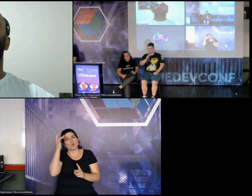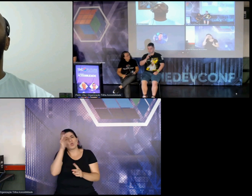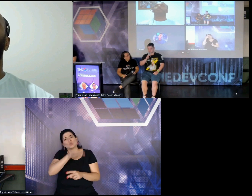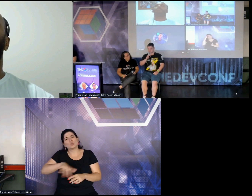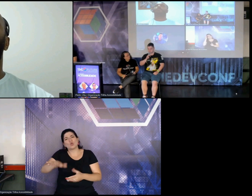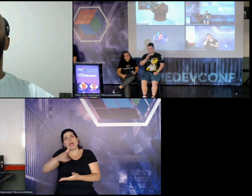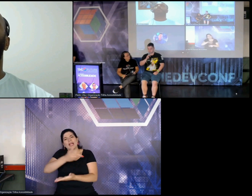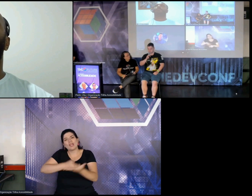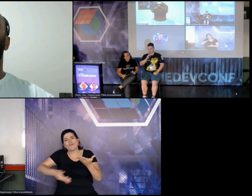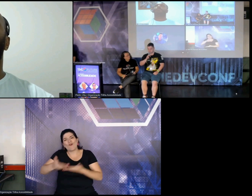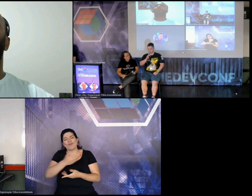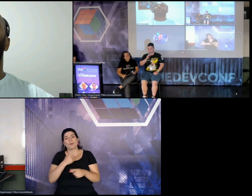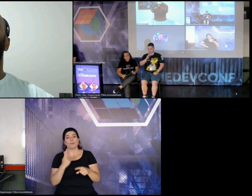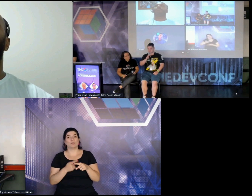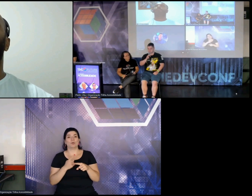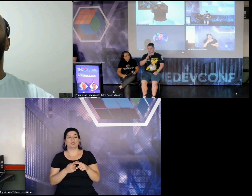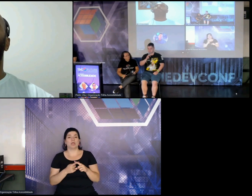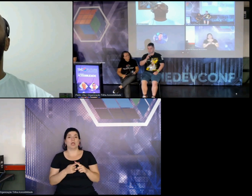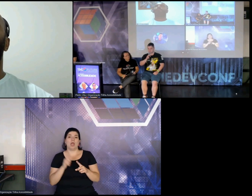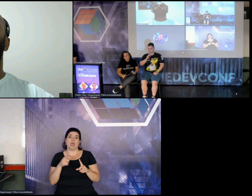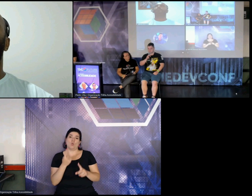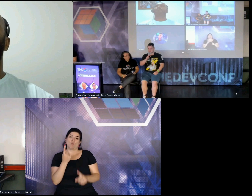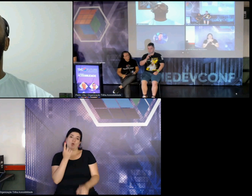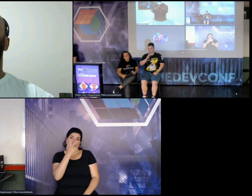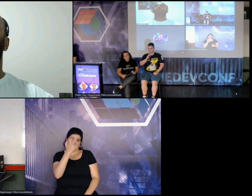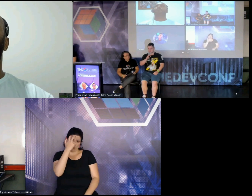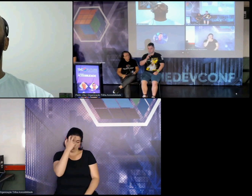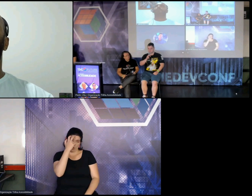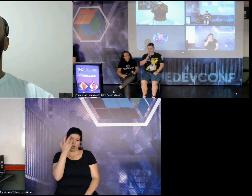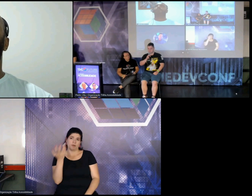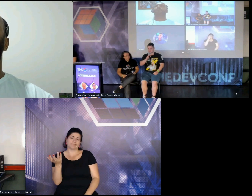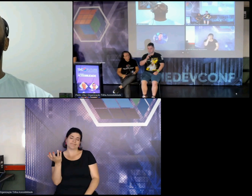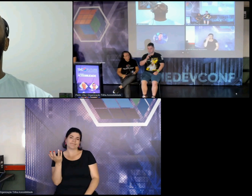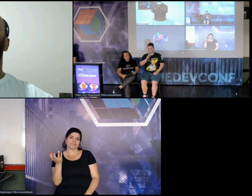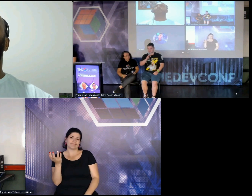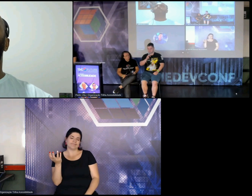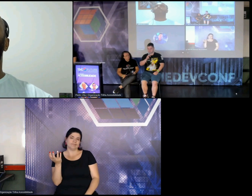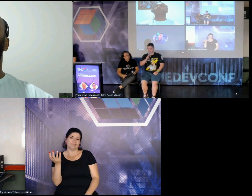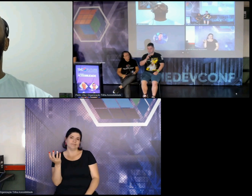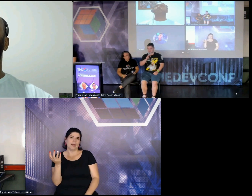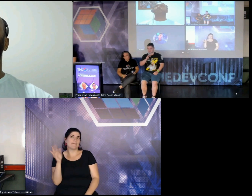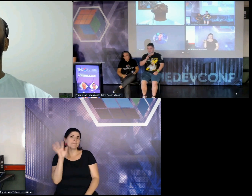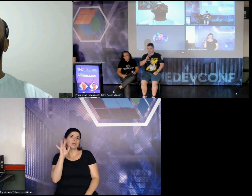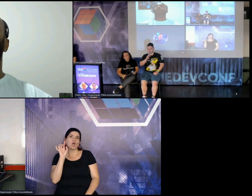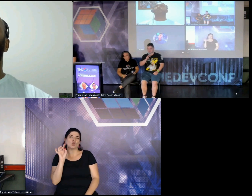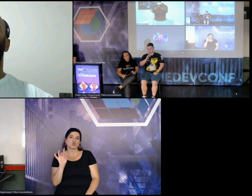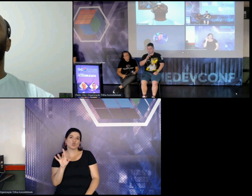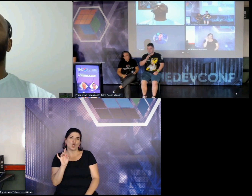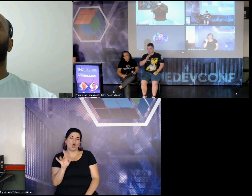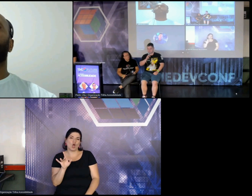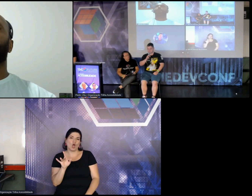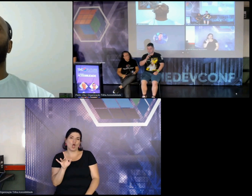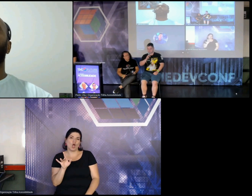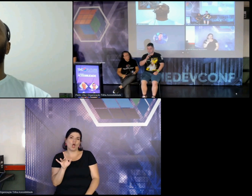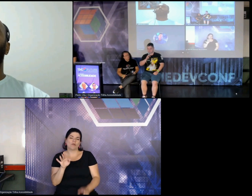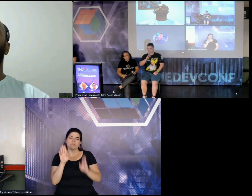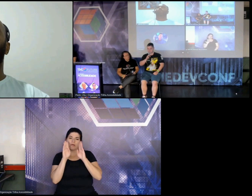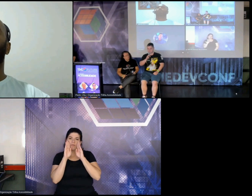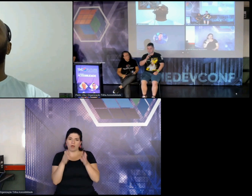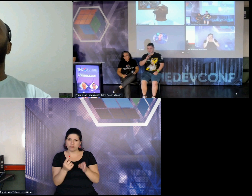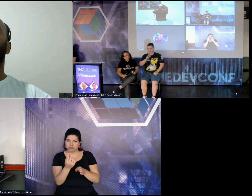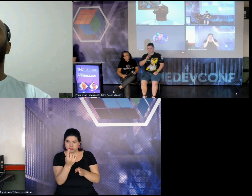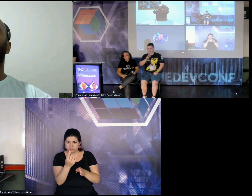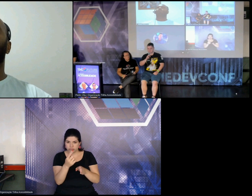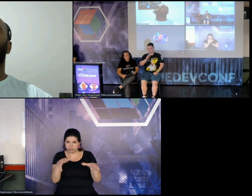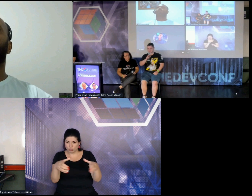porque quando se trata de uma cultura, né? Não é só pensar realmente ali centralizado,